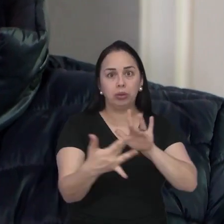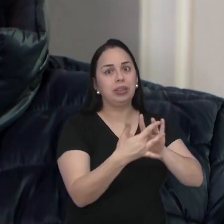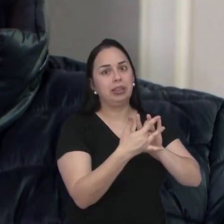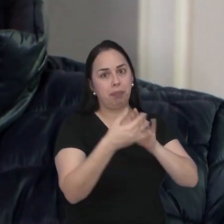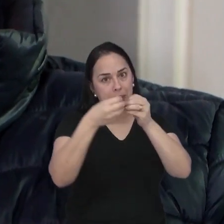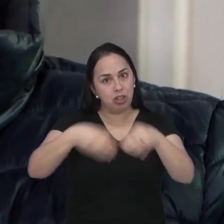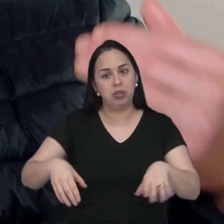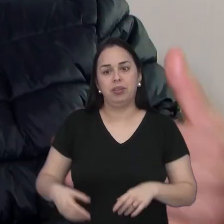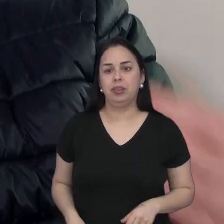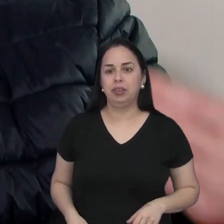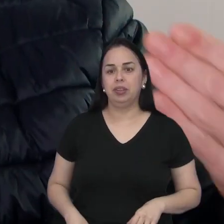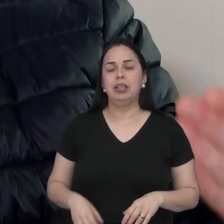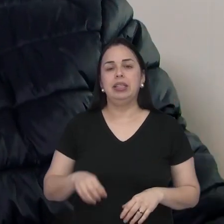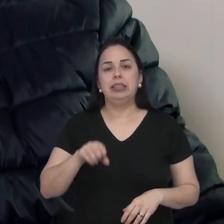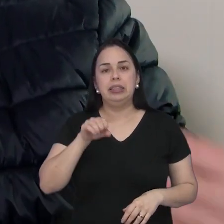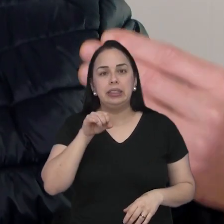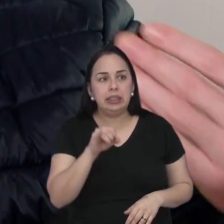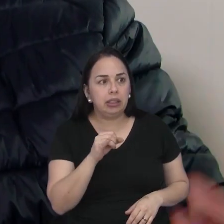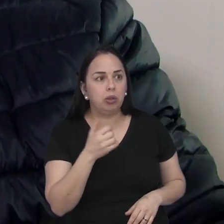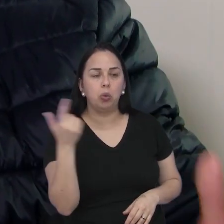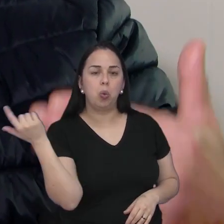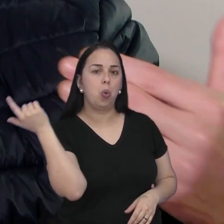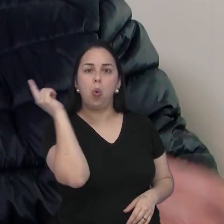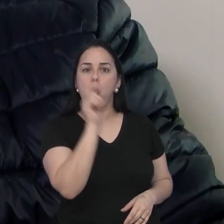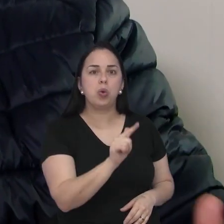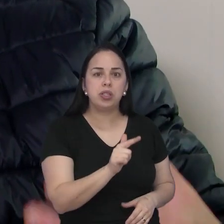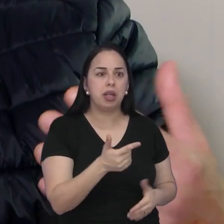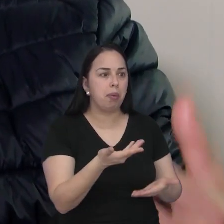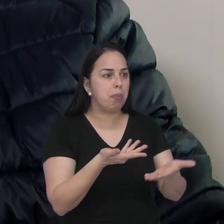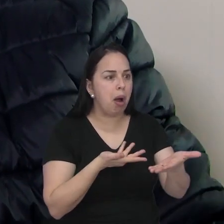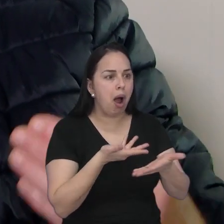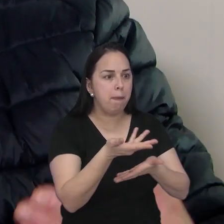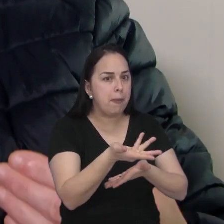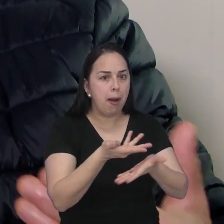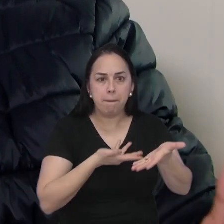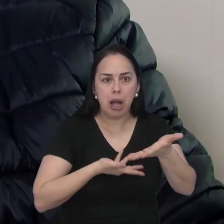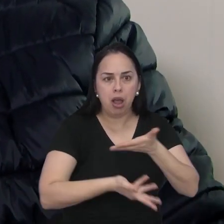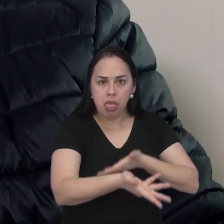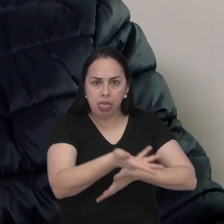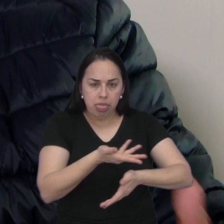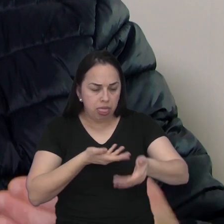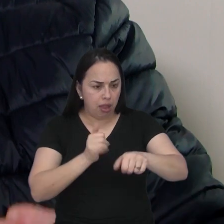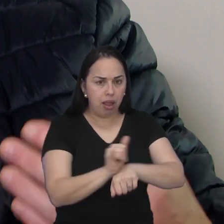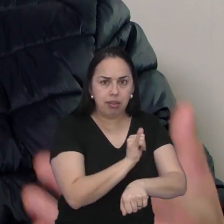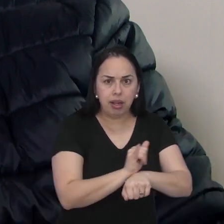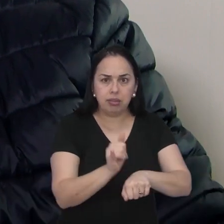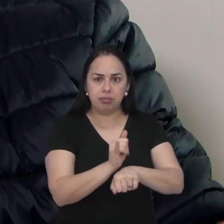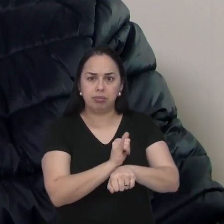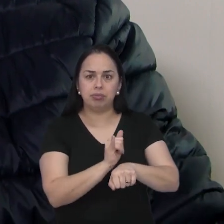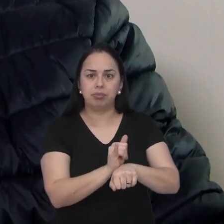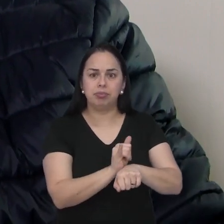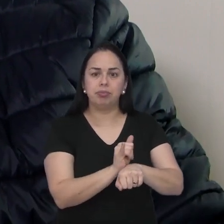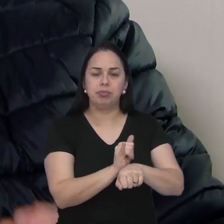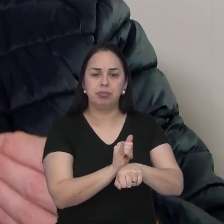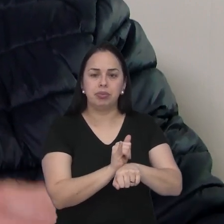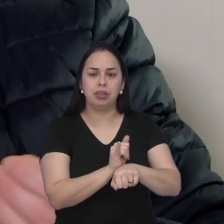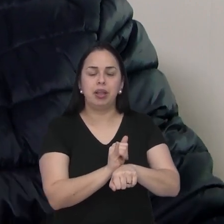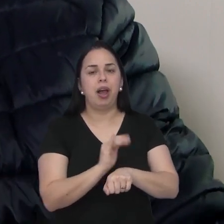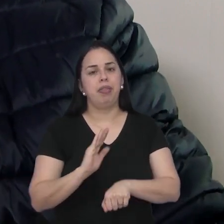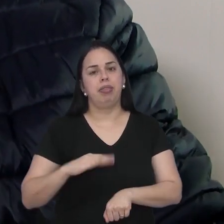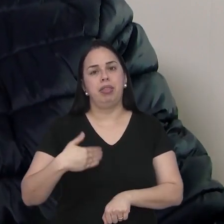vida em sociedade. Se eu não crio repertório, habilidades necessárias para me relacionar, saber como me